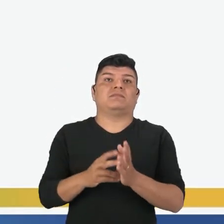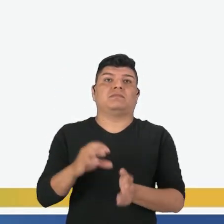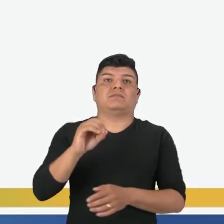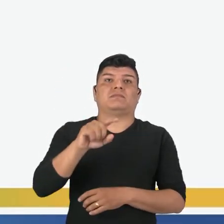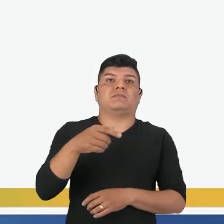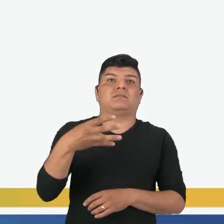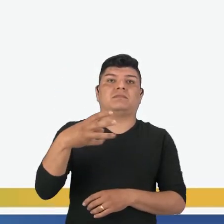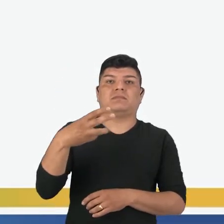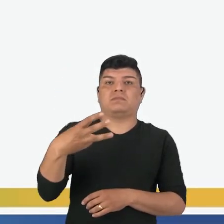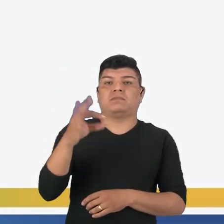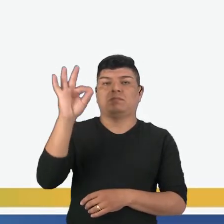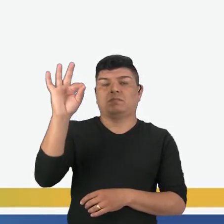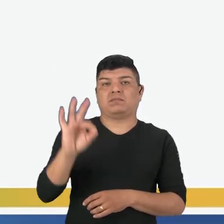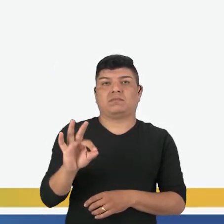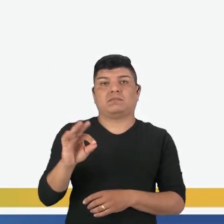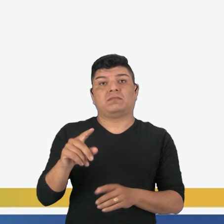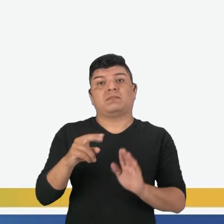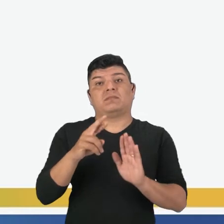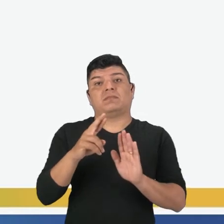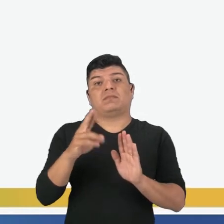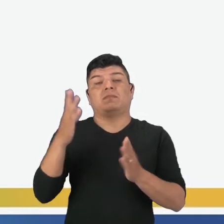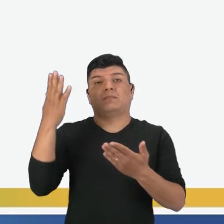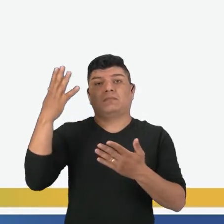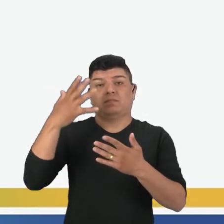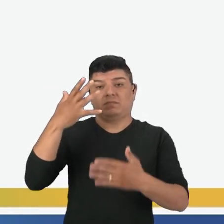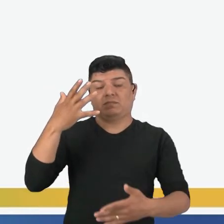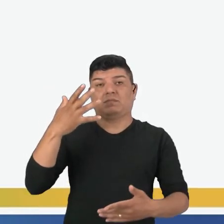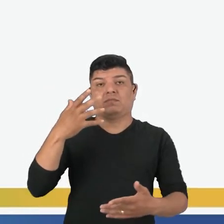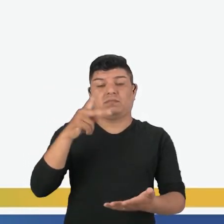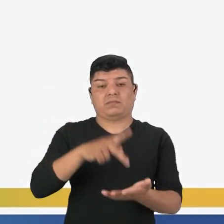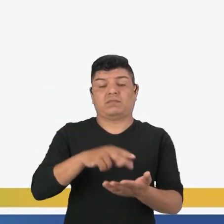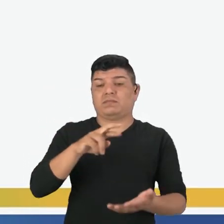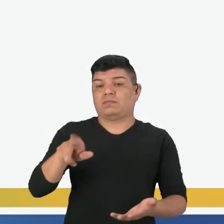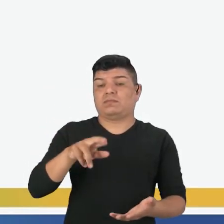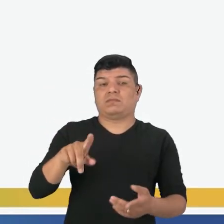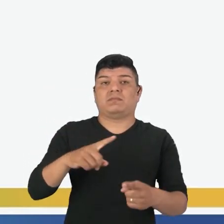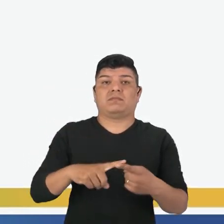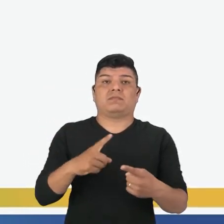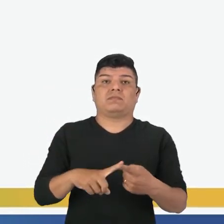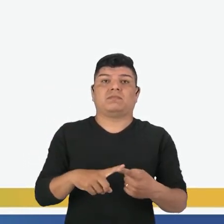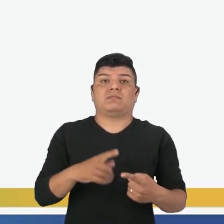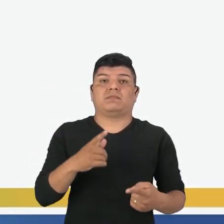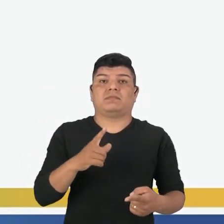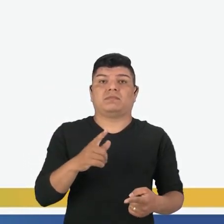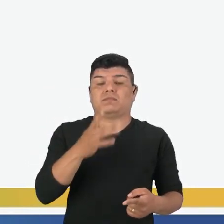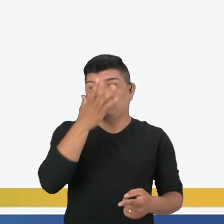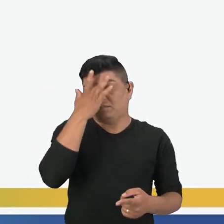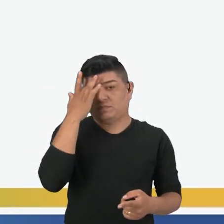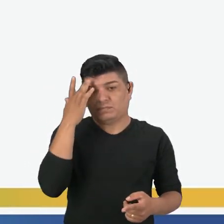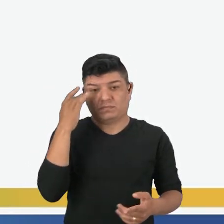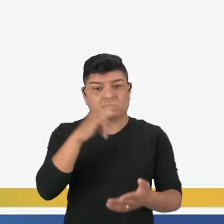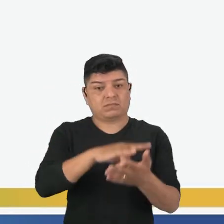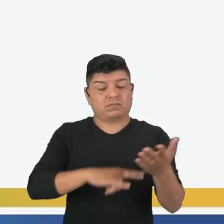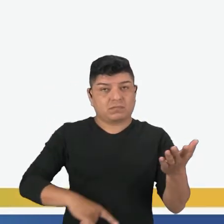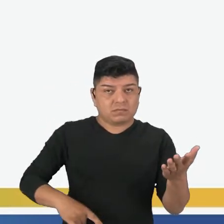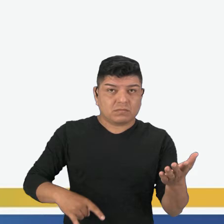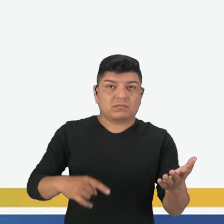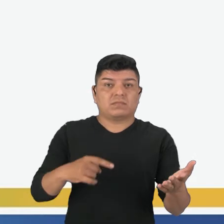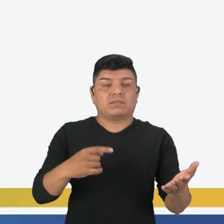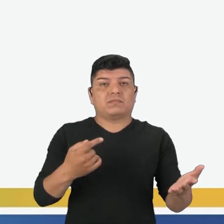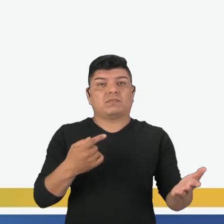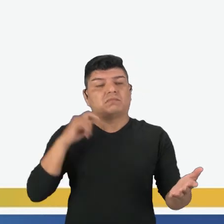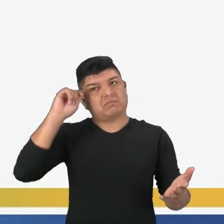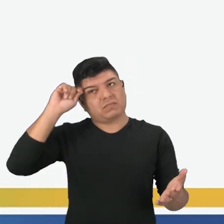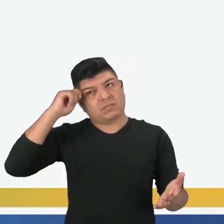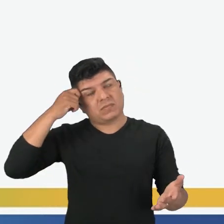0,43%. Apesar de que esses dados podem não ser reais, porque muitas pessoas, ao se declararem em documentos alguma coisa, que